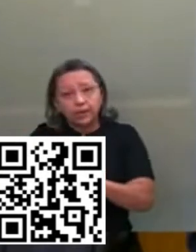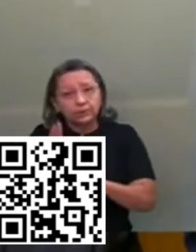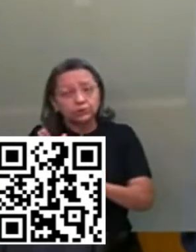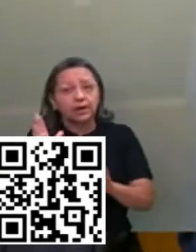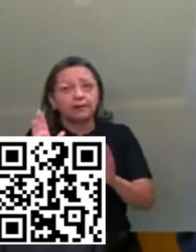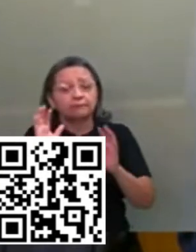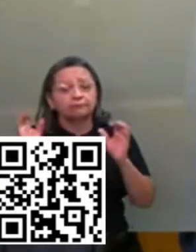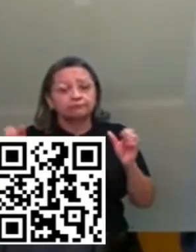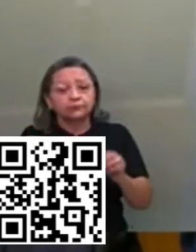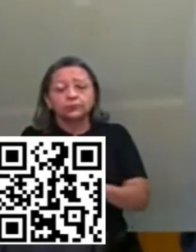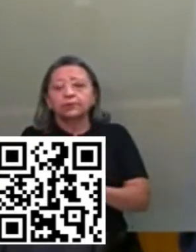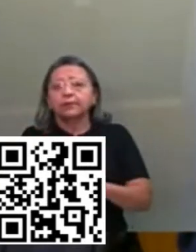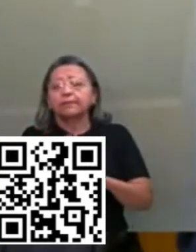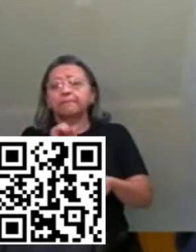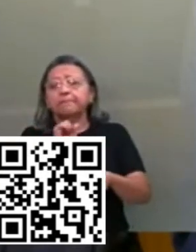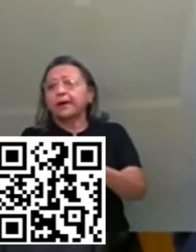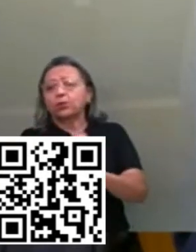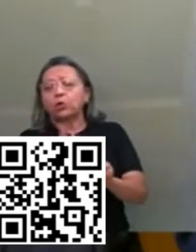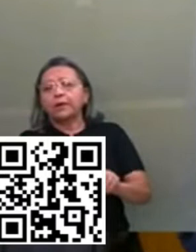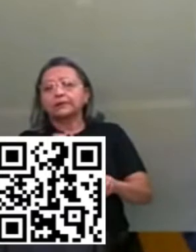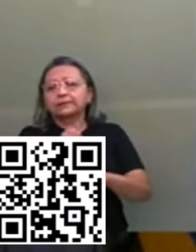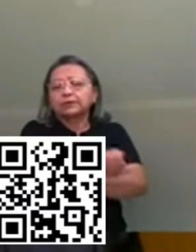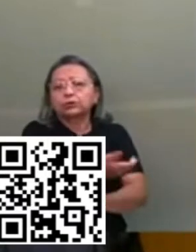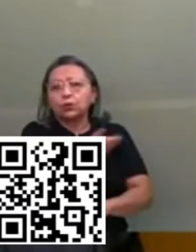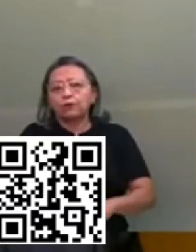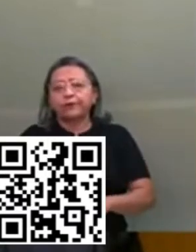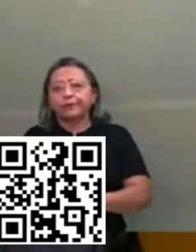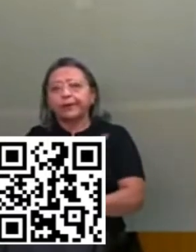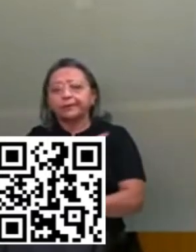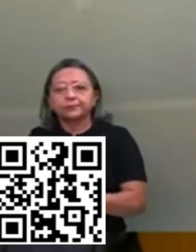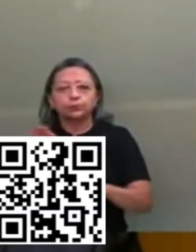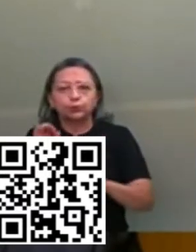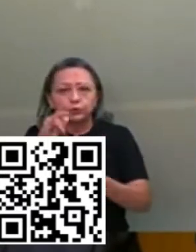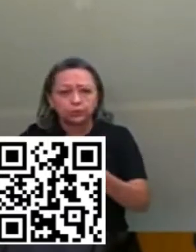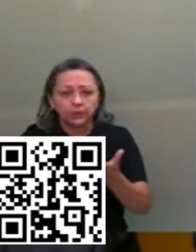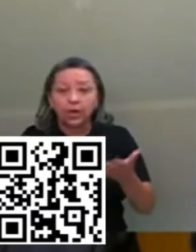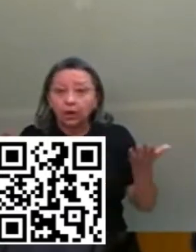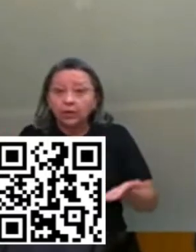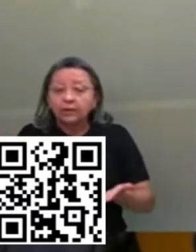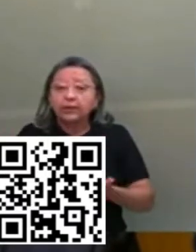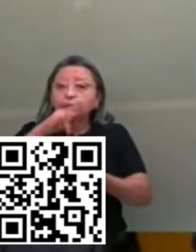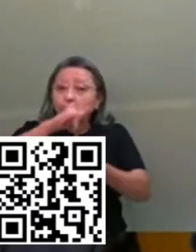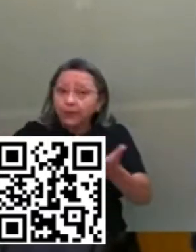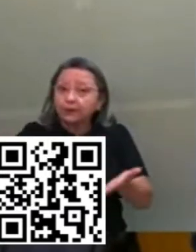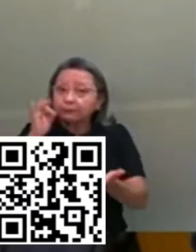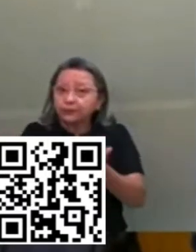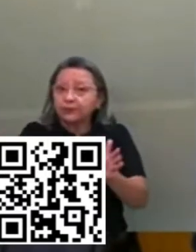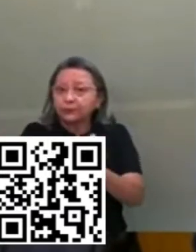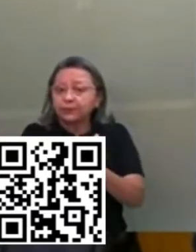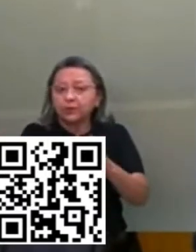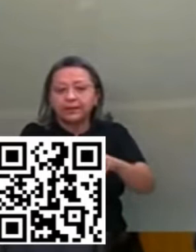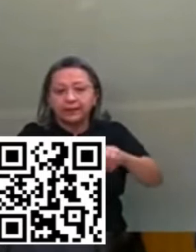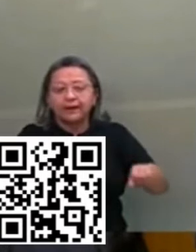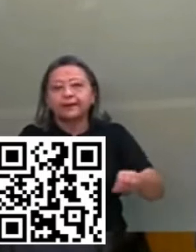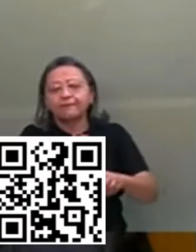assentado, deixou de ser escravizado de um governo de plantão. Hoje, eles têm o título da sua propriedade, algo